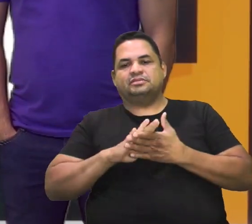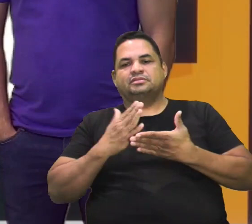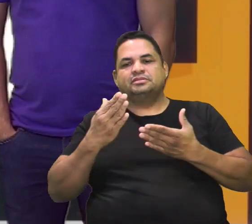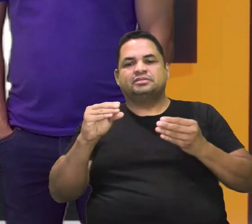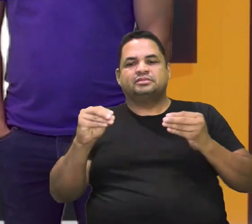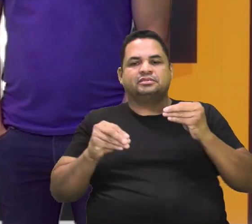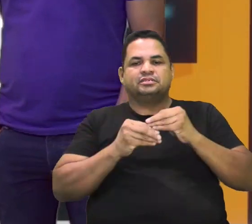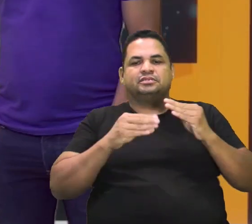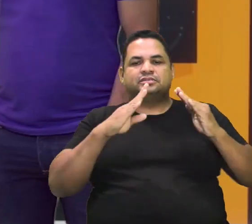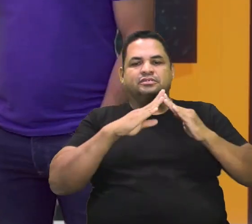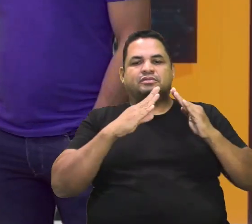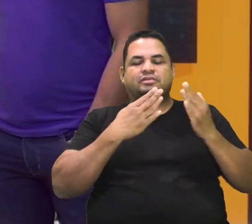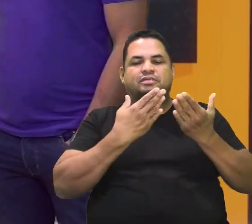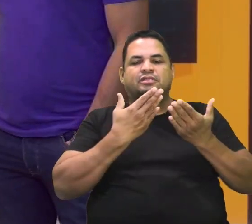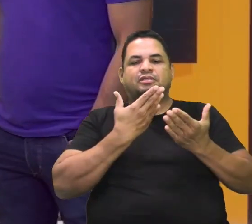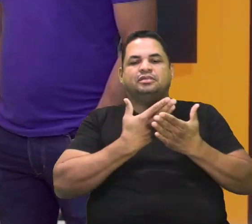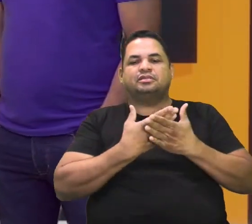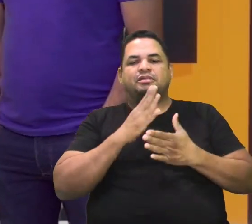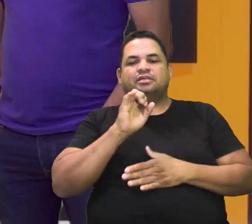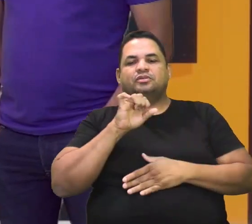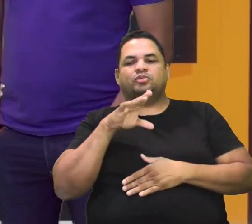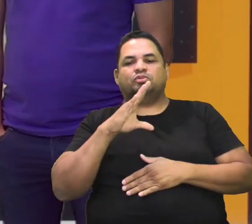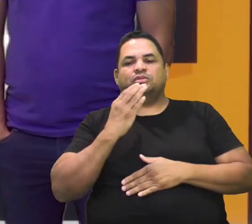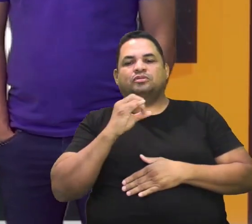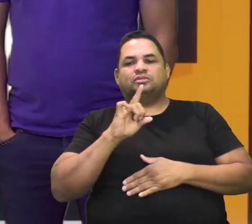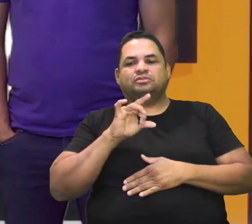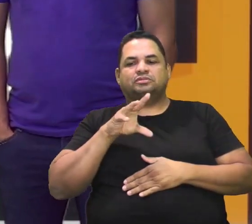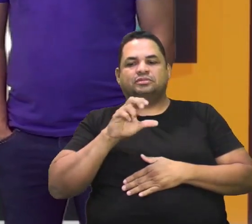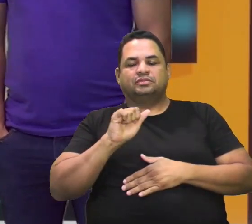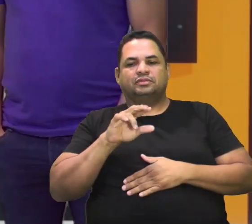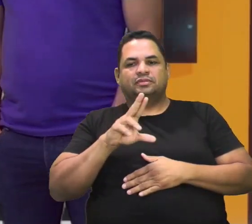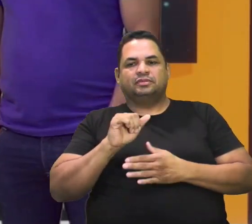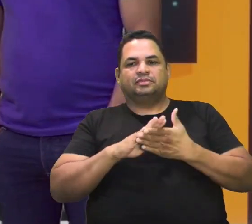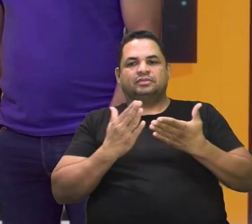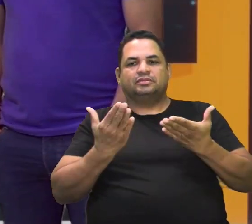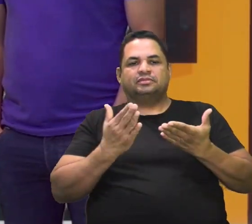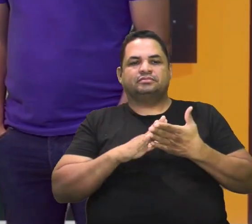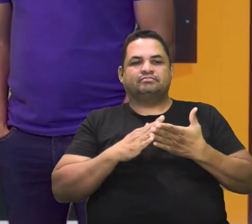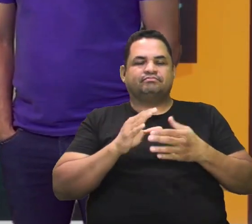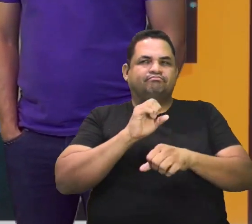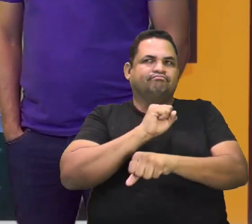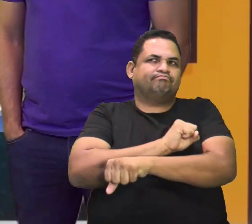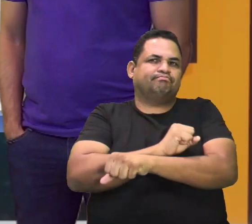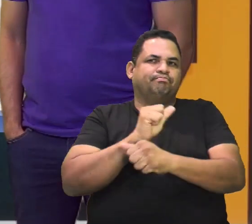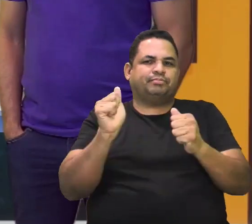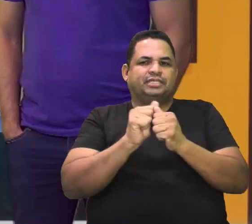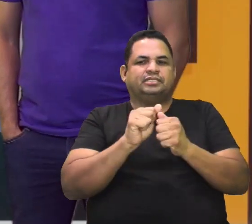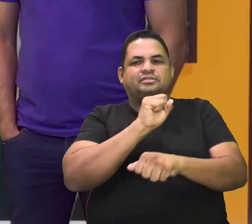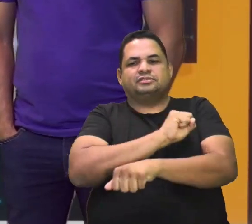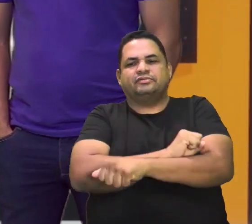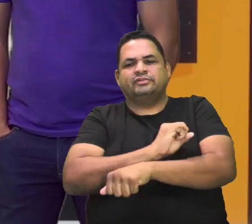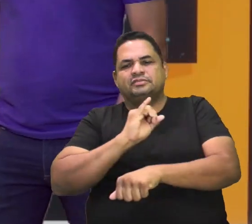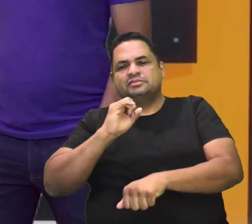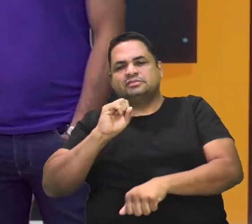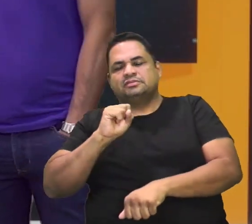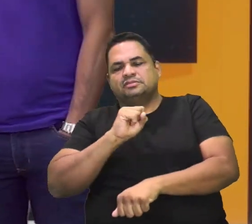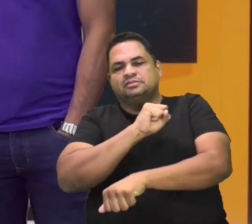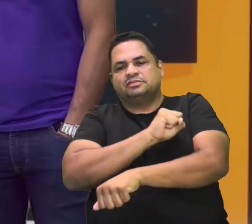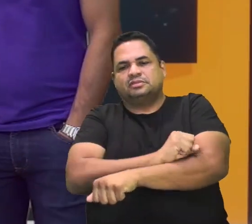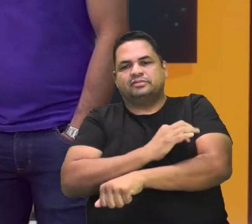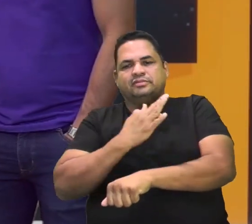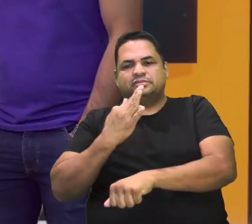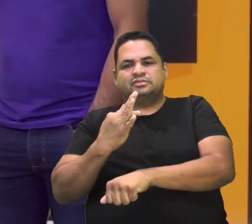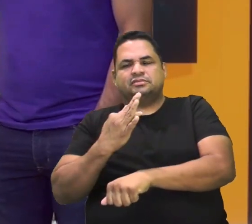Arthur da Costa e Silva. Alto Alegre dos Parecis fica ali no rumo de São Francisco. Eu não sei. Costa Marques. É?